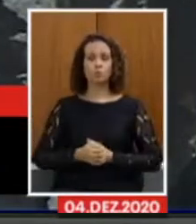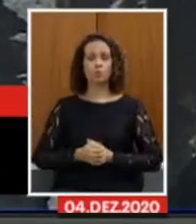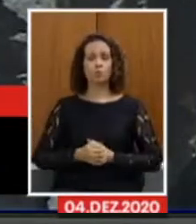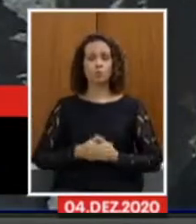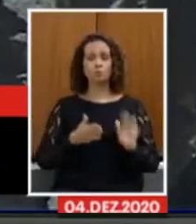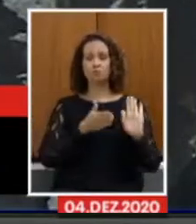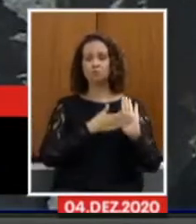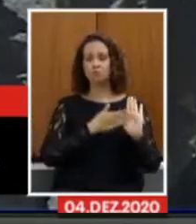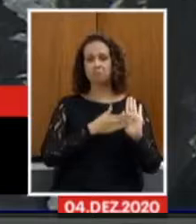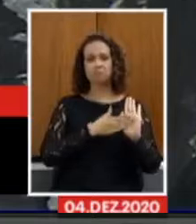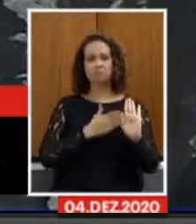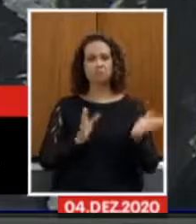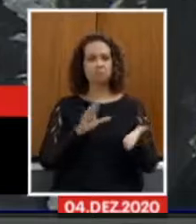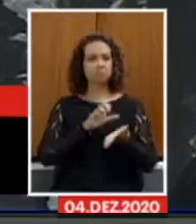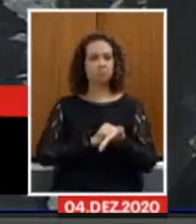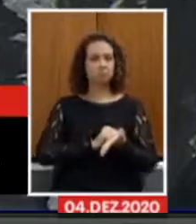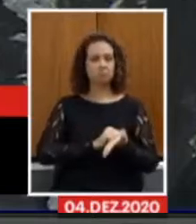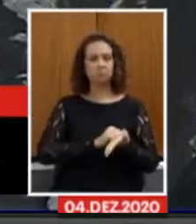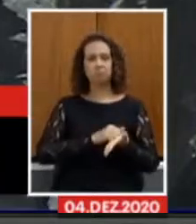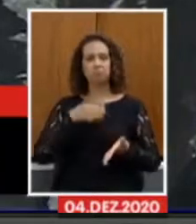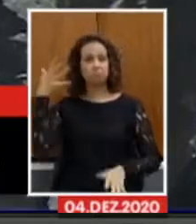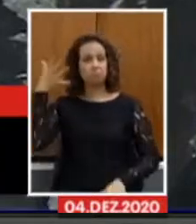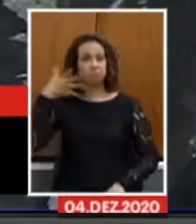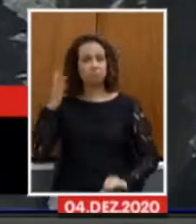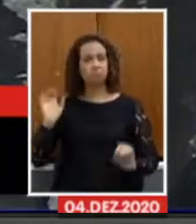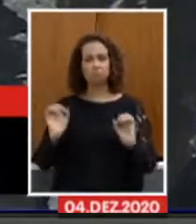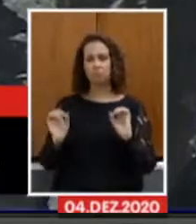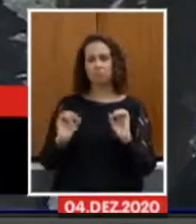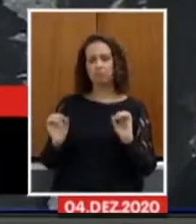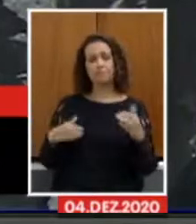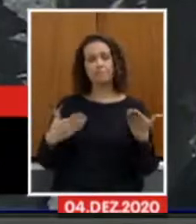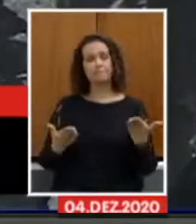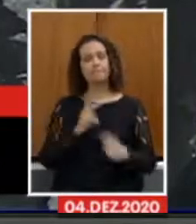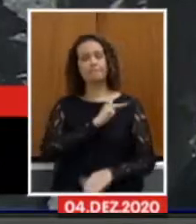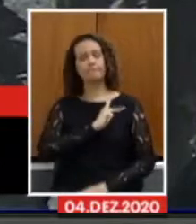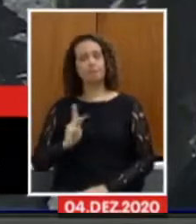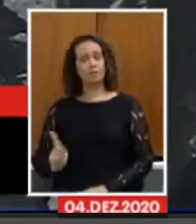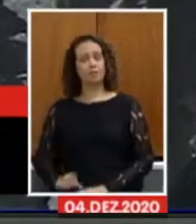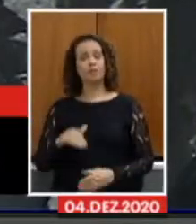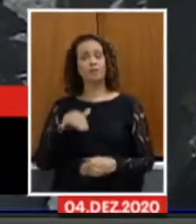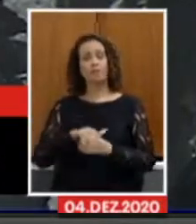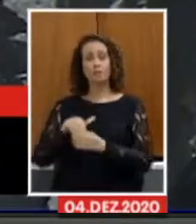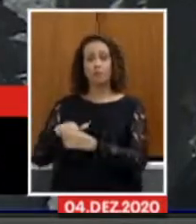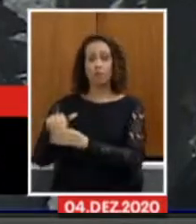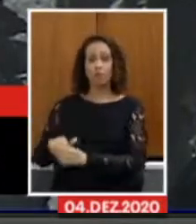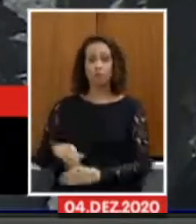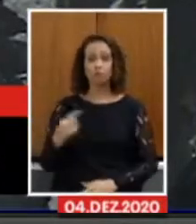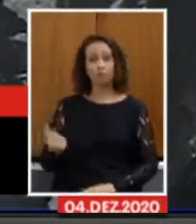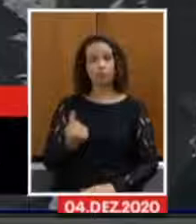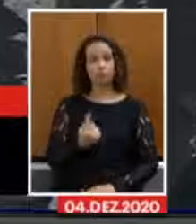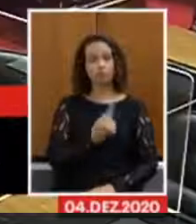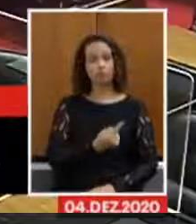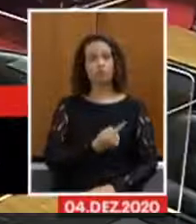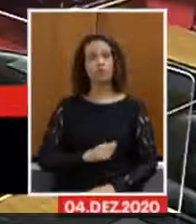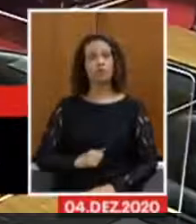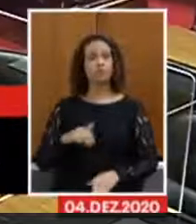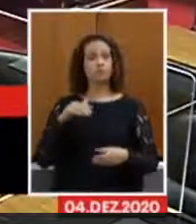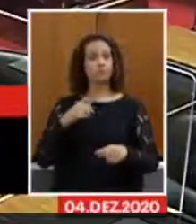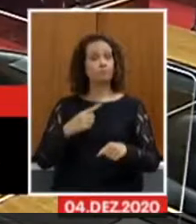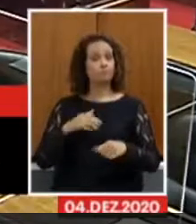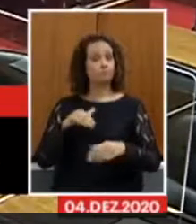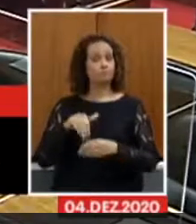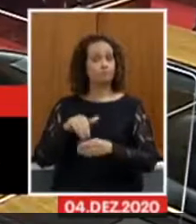não há oradores inscritos, encerra-se a discussão. A presidência vai submeter a matéria à votação pelo processo nominal. Em votação parecer. Em